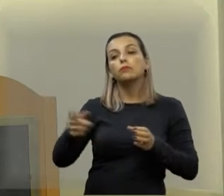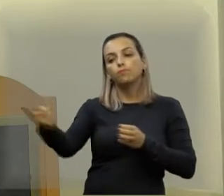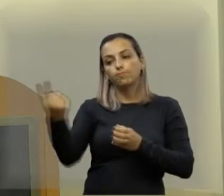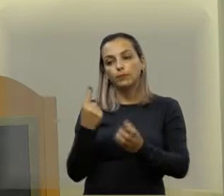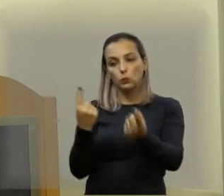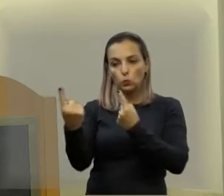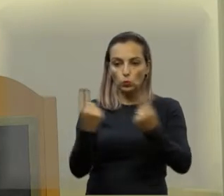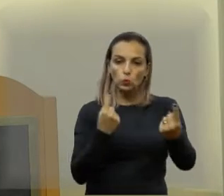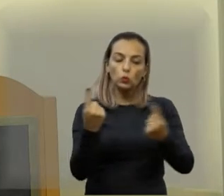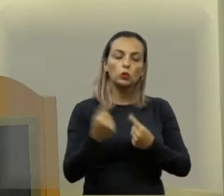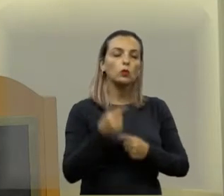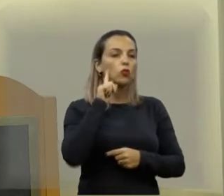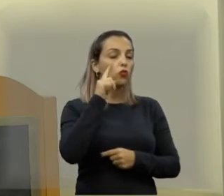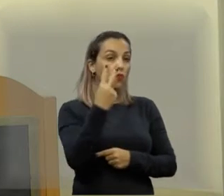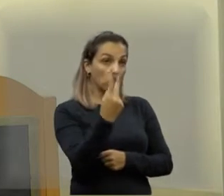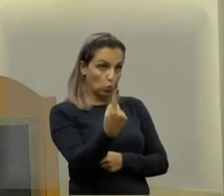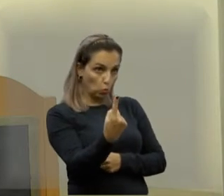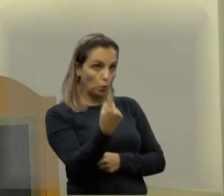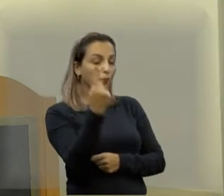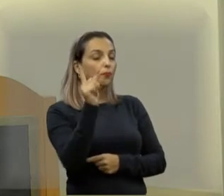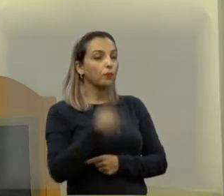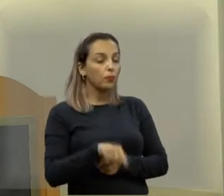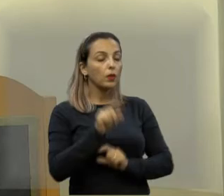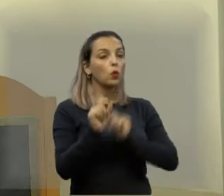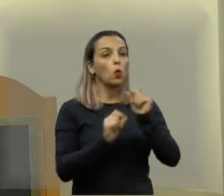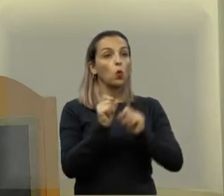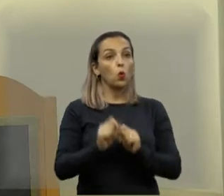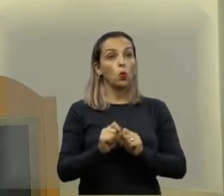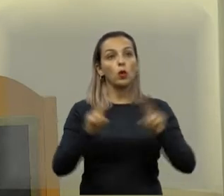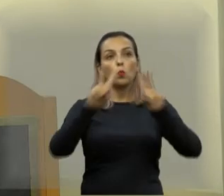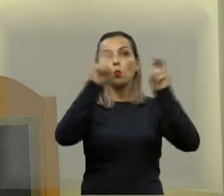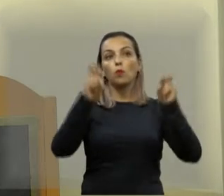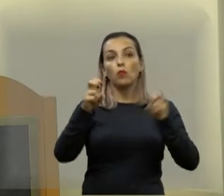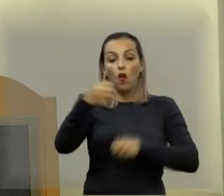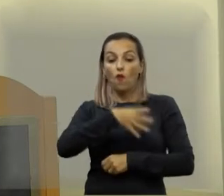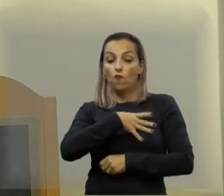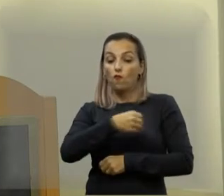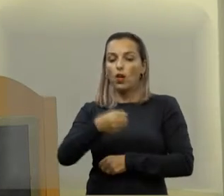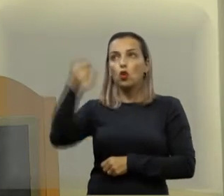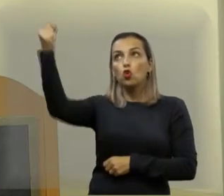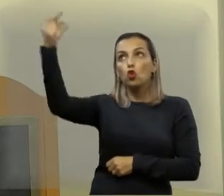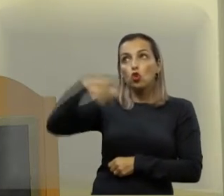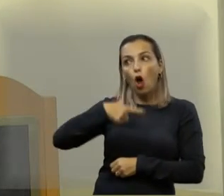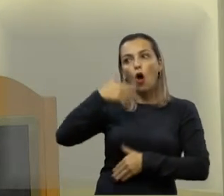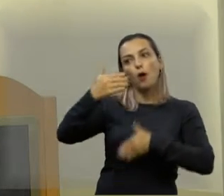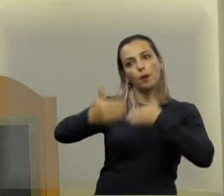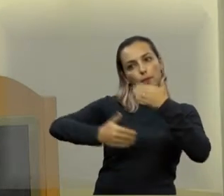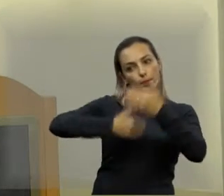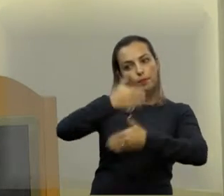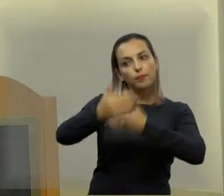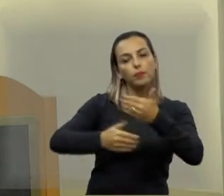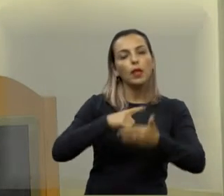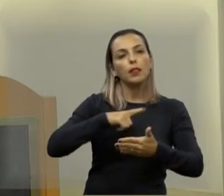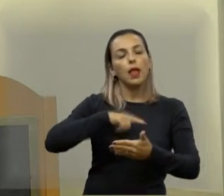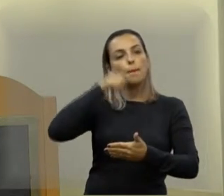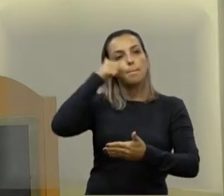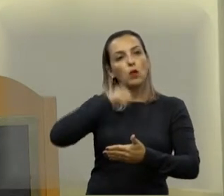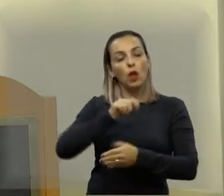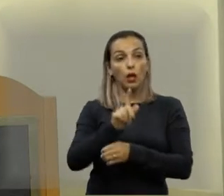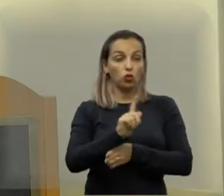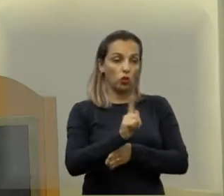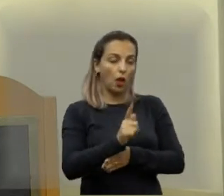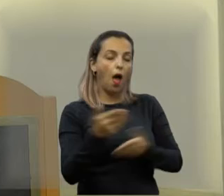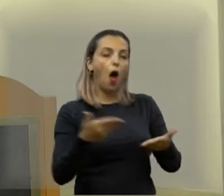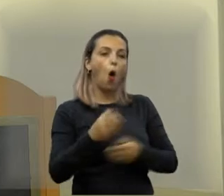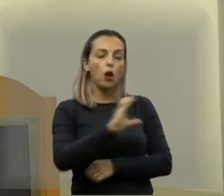jovens a partir do dia 21 e é esse esse o filho do saúde vem caminhando com uma uma gerente né agora